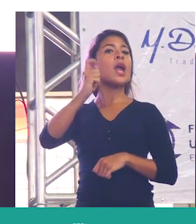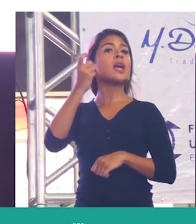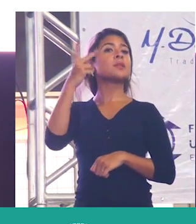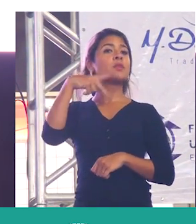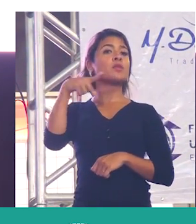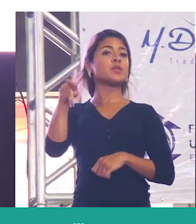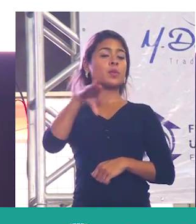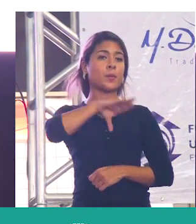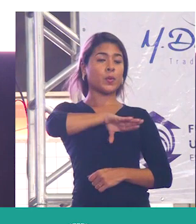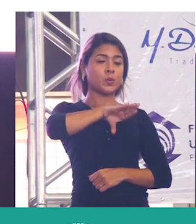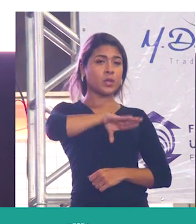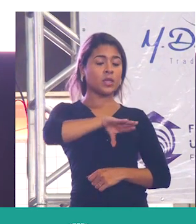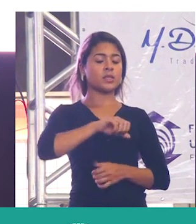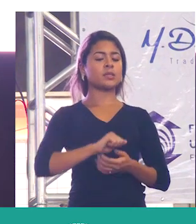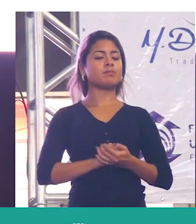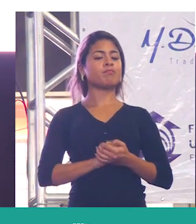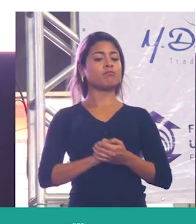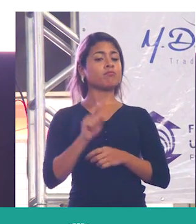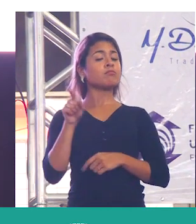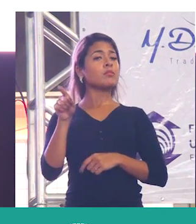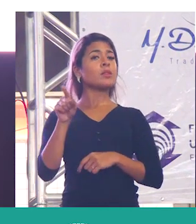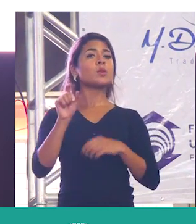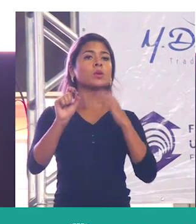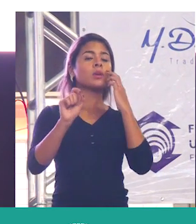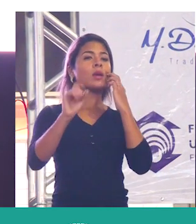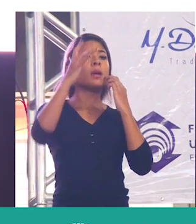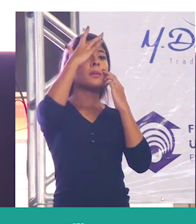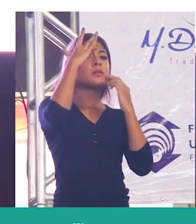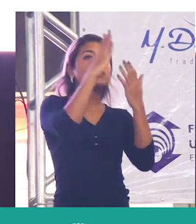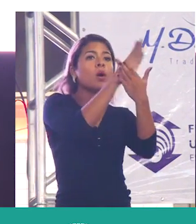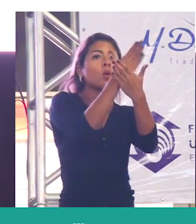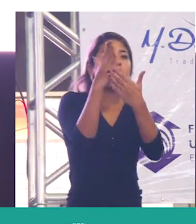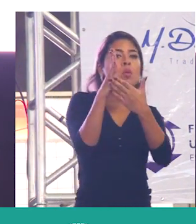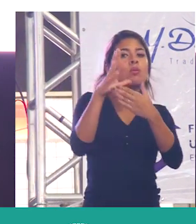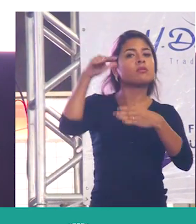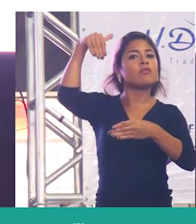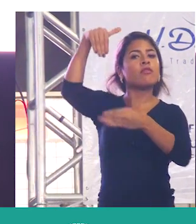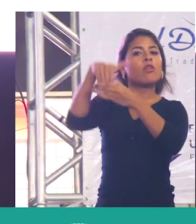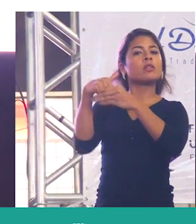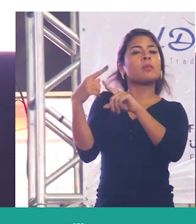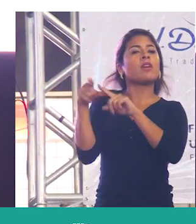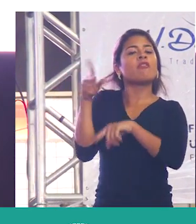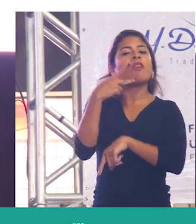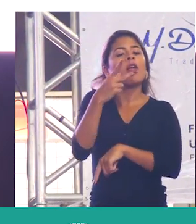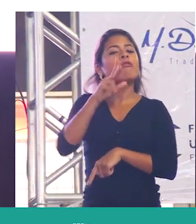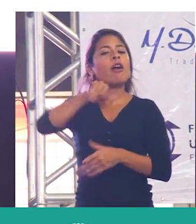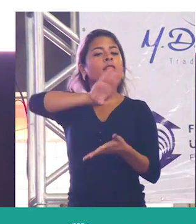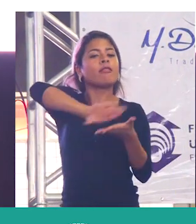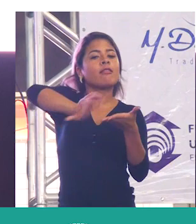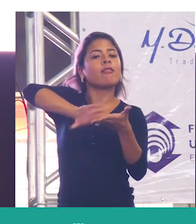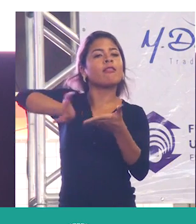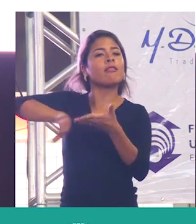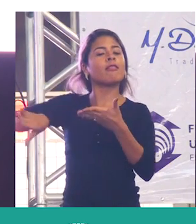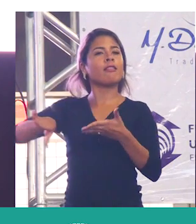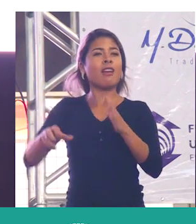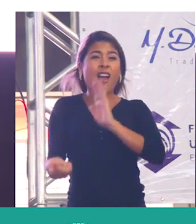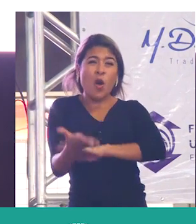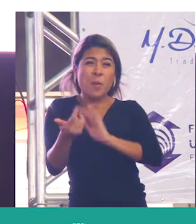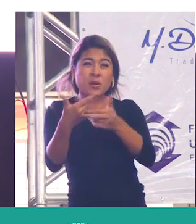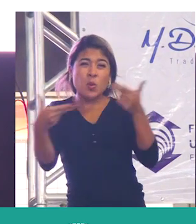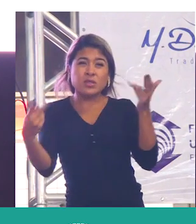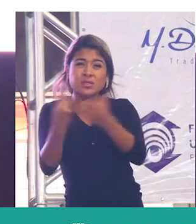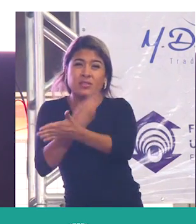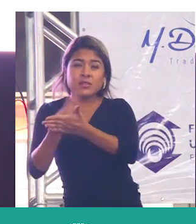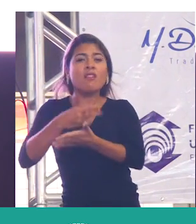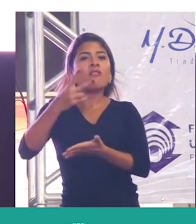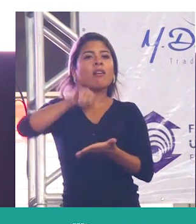com a promessa de varrer a corrupção no Brasil, motivo pelo qual vão associá-lo como o